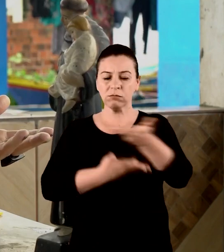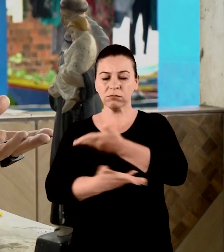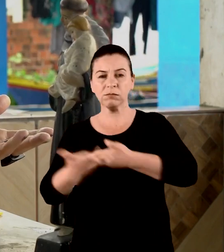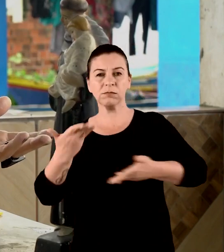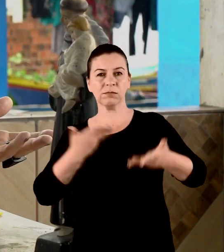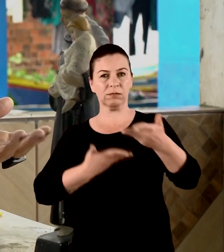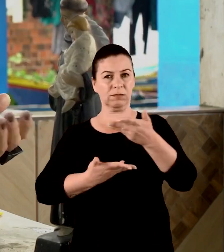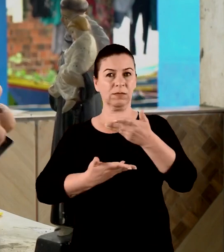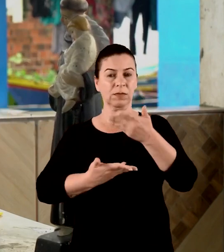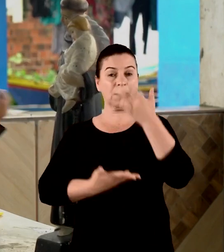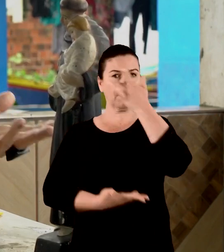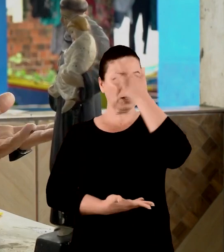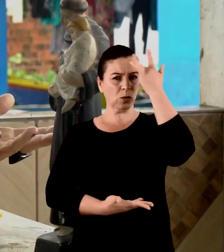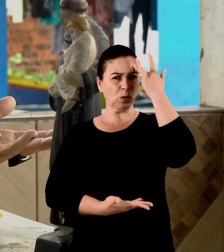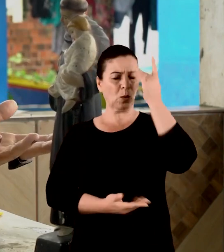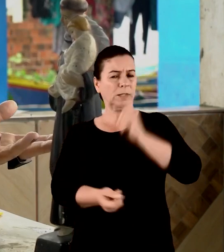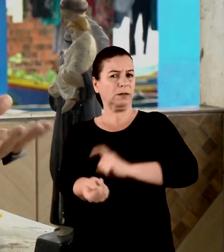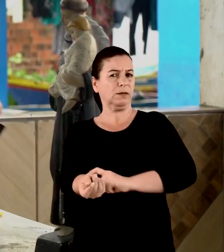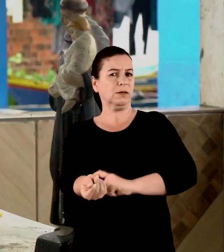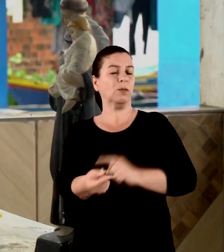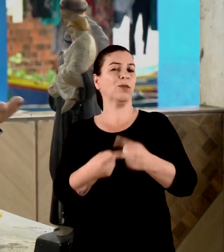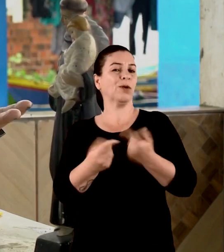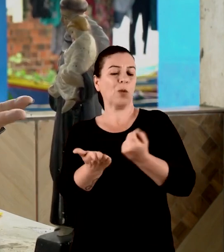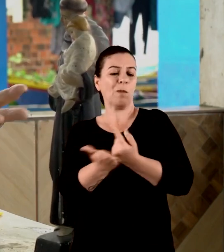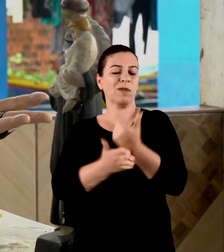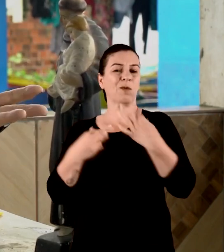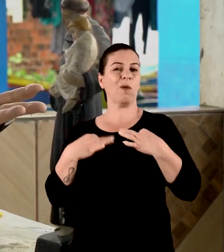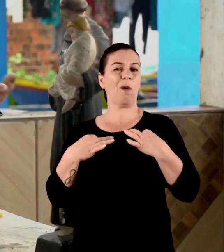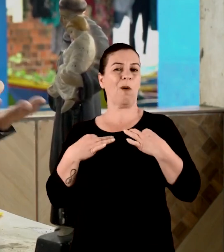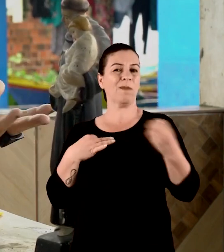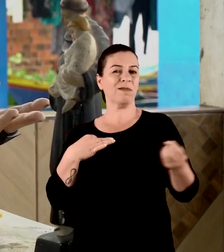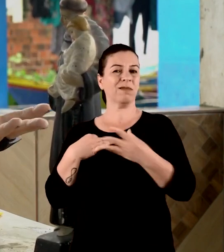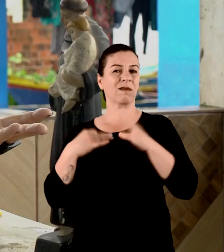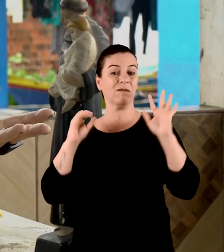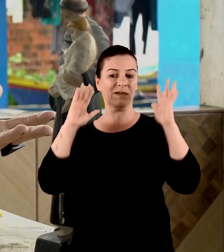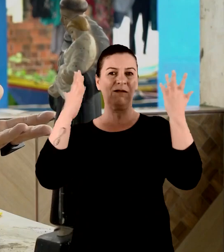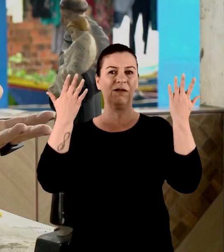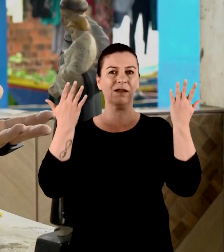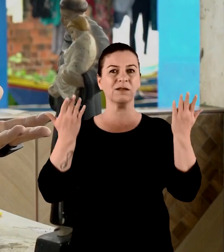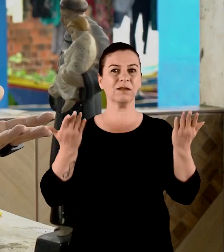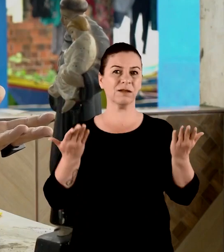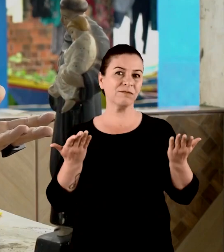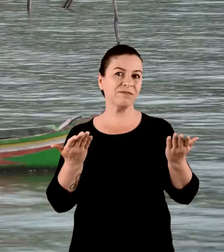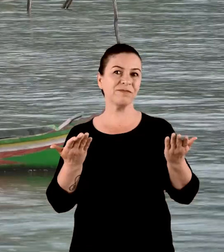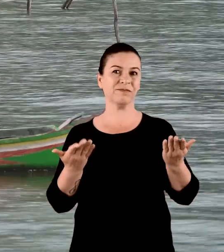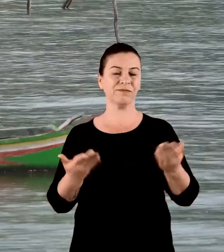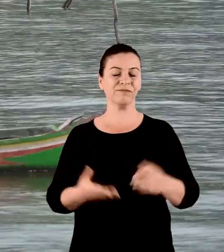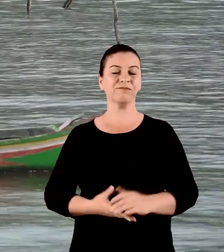pessoas que você convive, gente que está extremamente estressada porque não conseguiu comprar roupa nova para ir na festa.